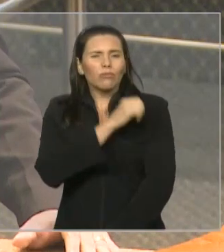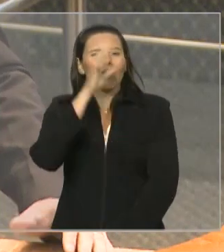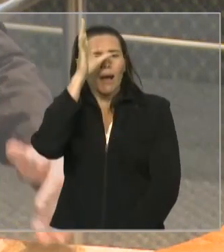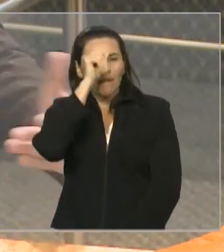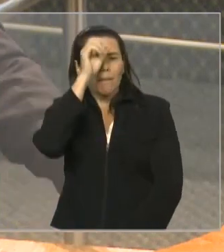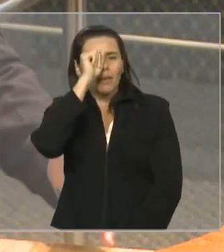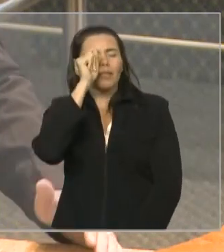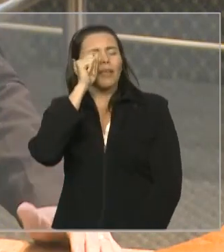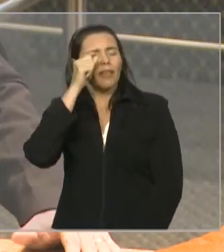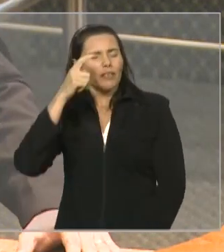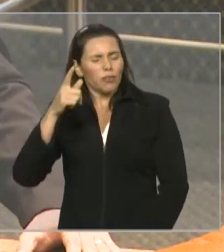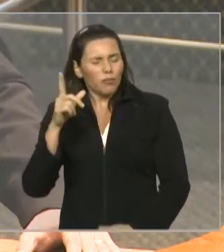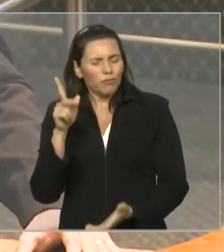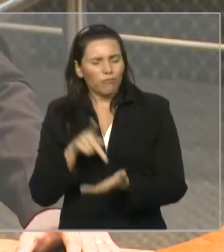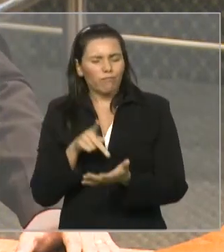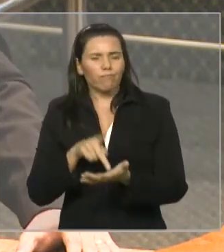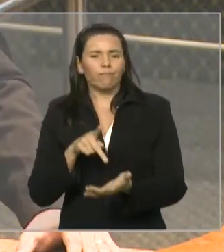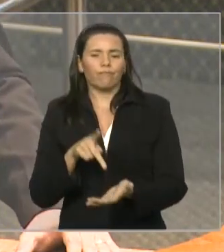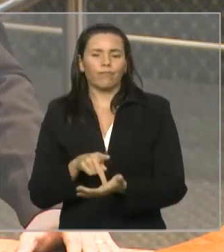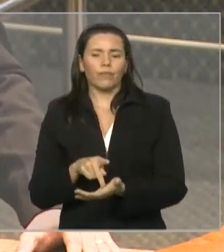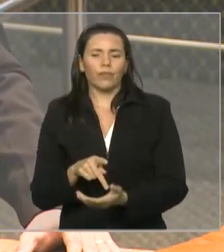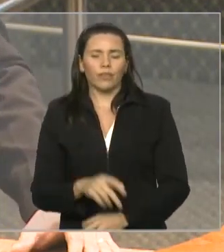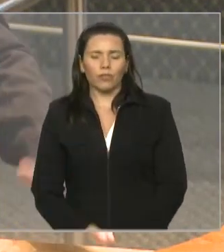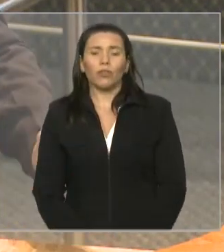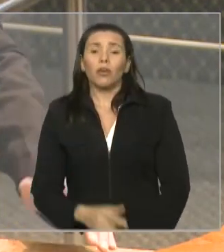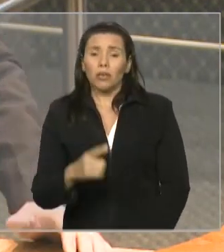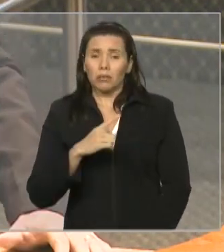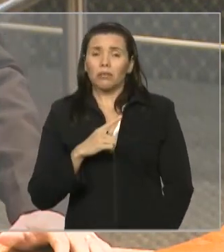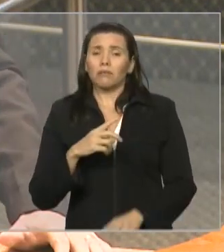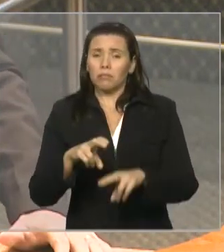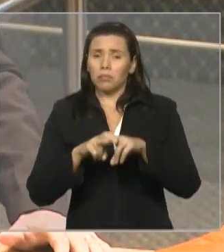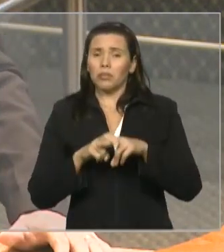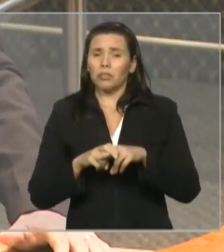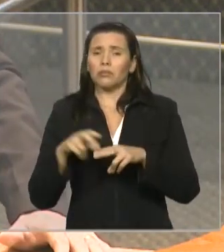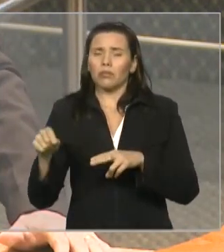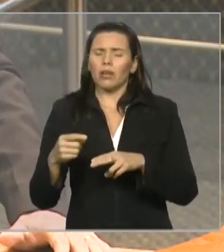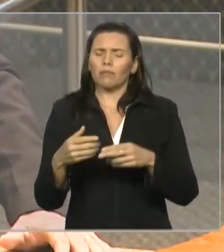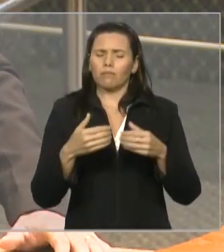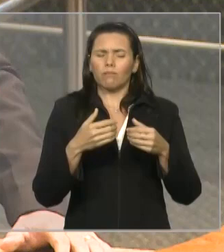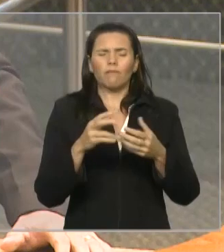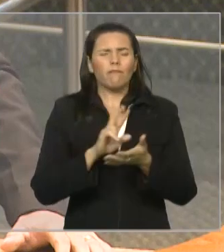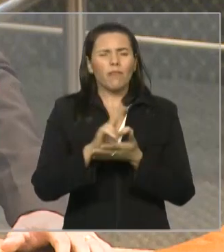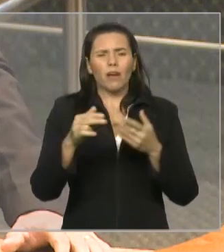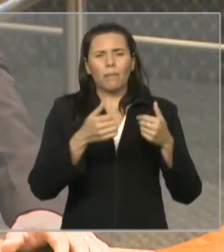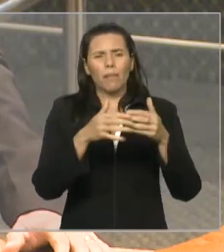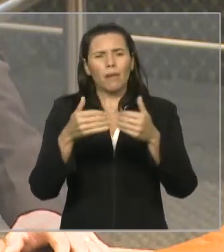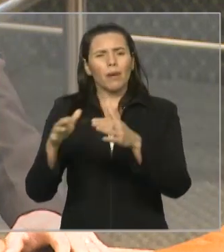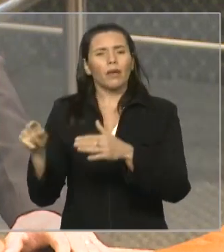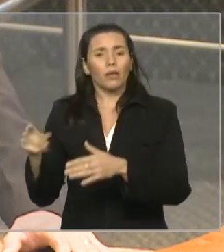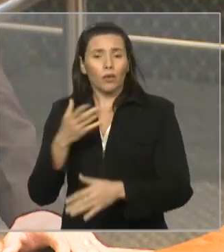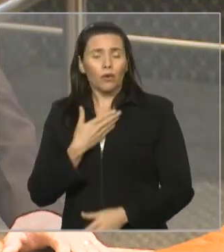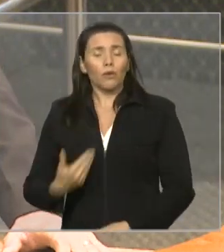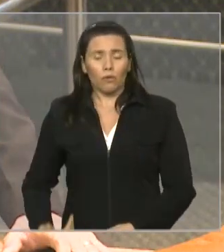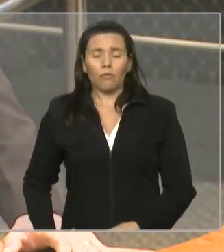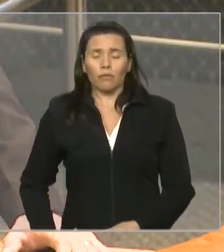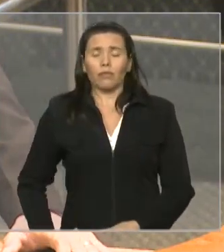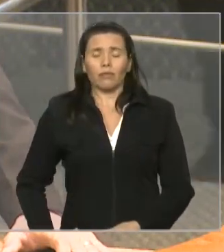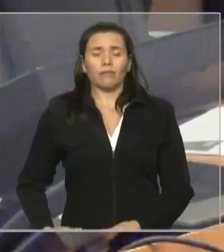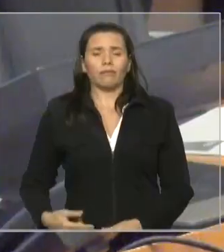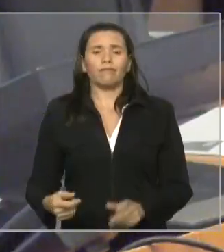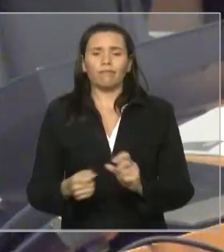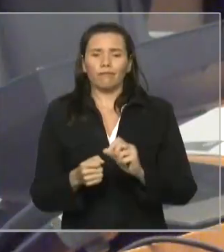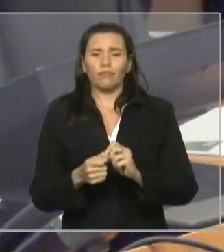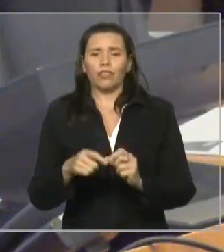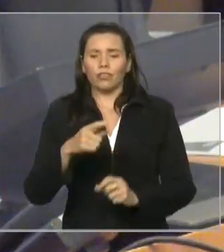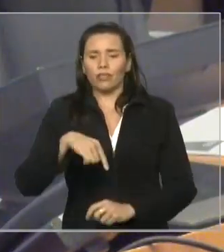Então, Itapecurumirim, na última sexta-feira, teve várias obras entregues pelo governo do Estado nesse sentido. Deputado Wendel, se Vossa Excelência quiser